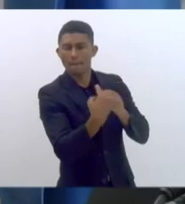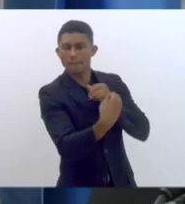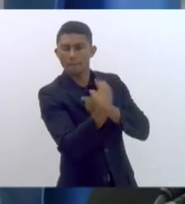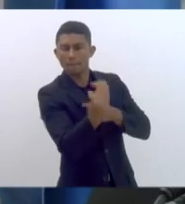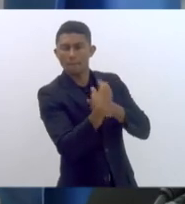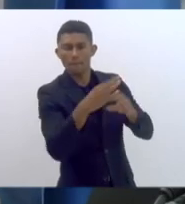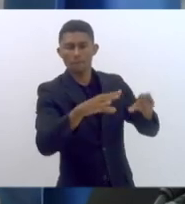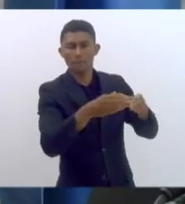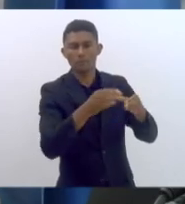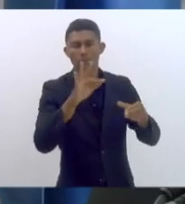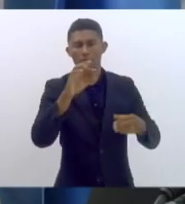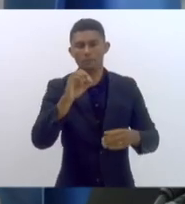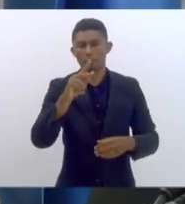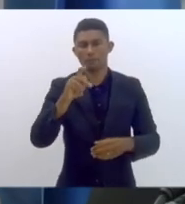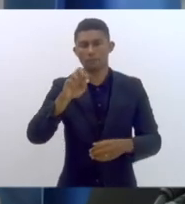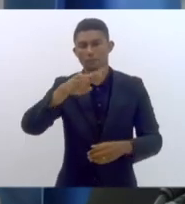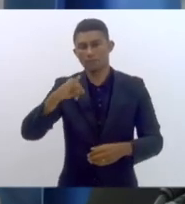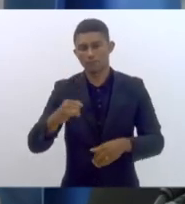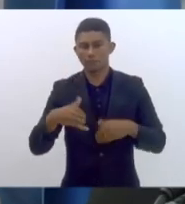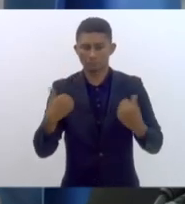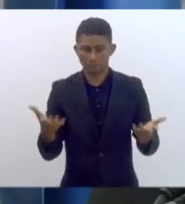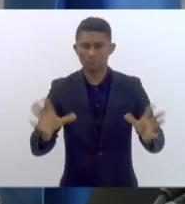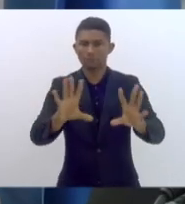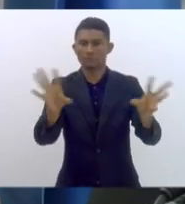Fosperj. Então, dito isso,